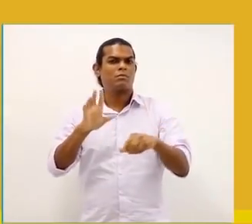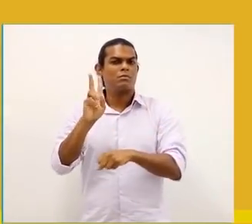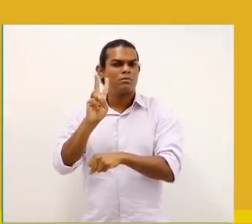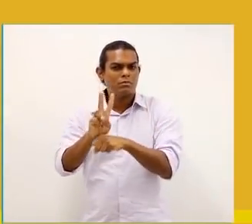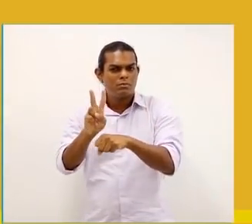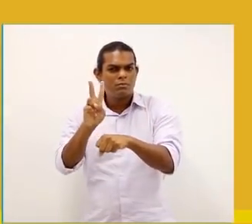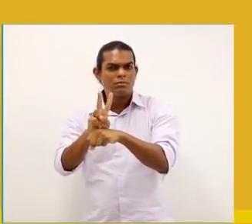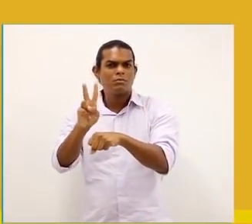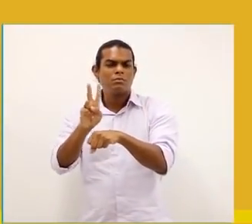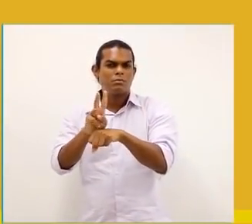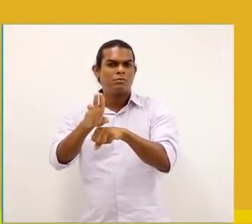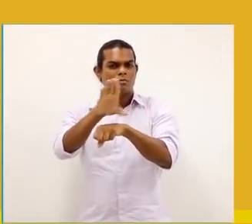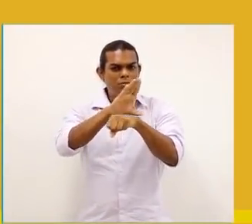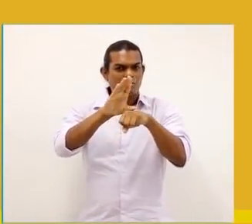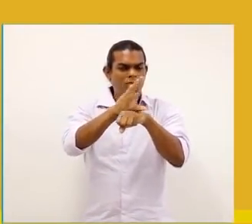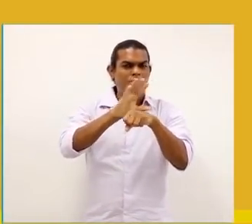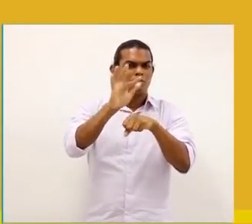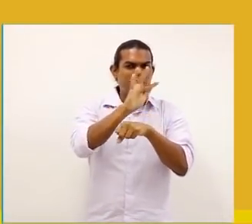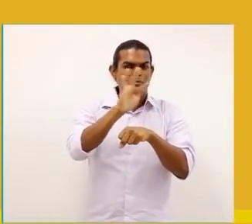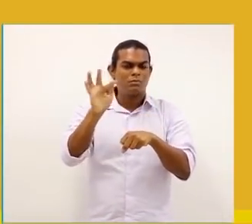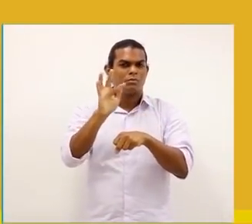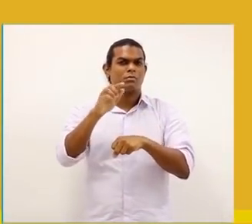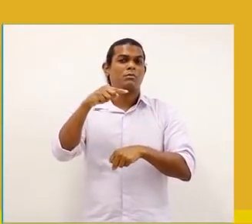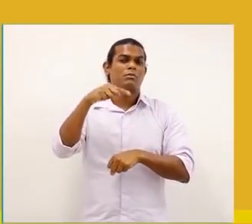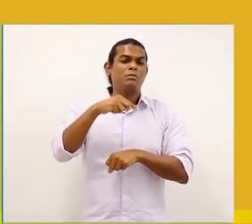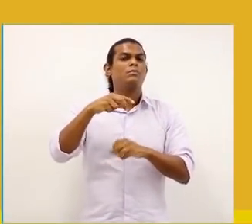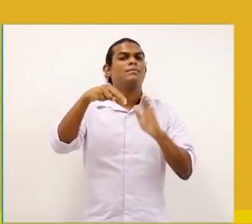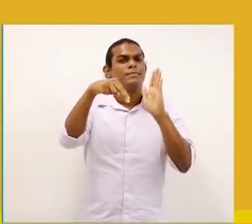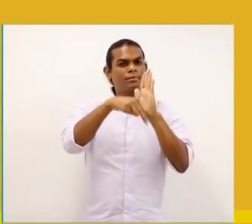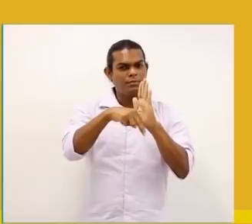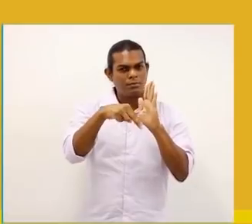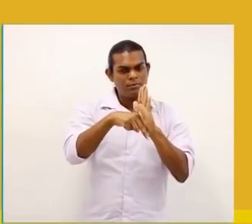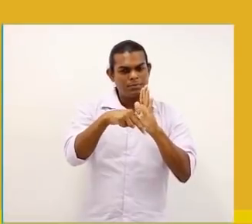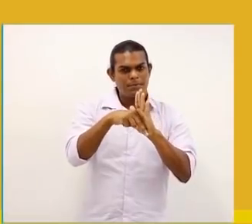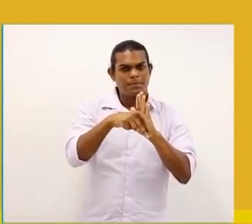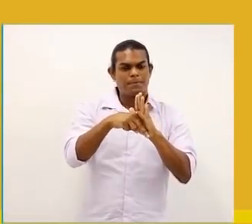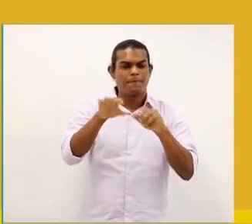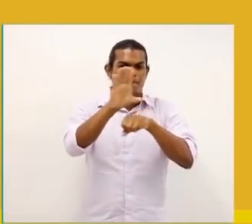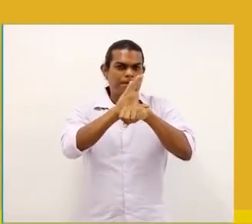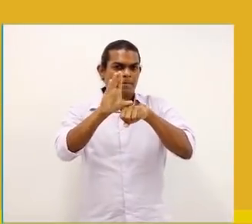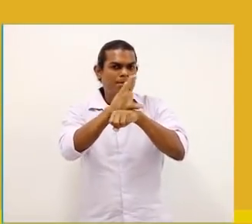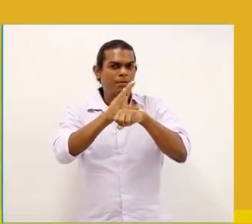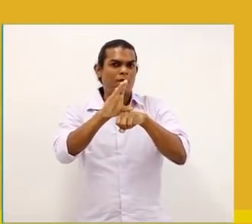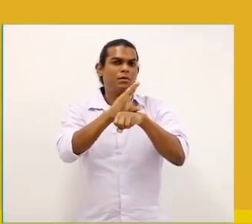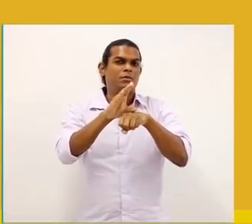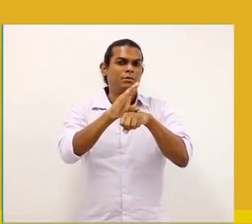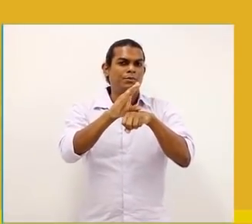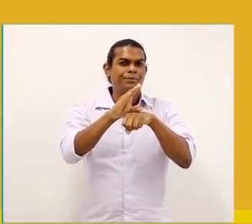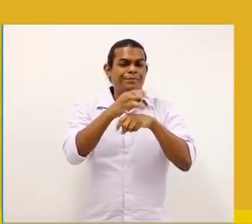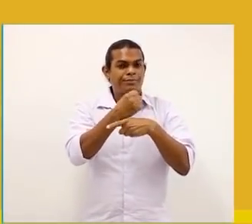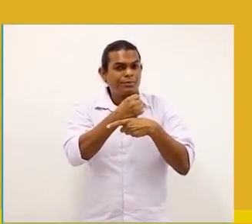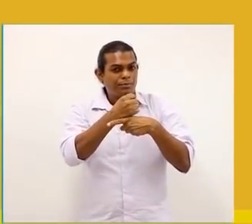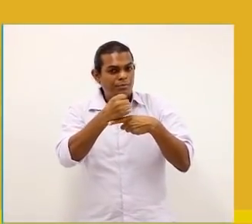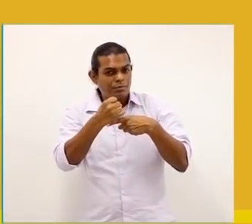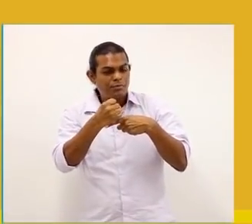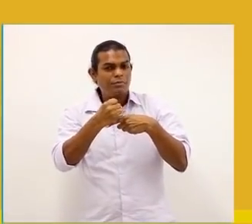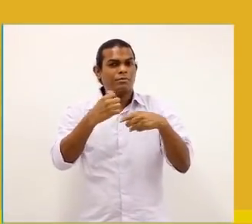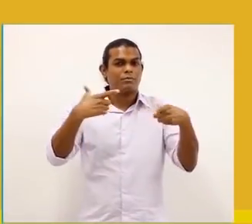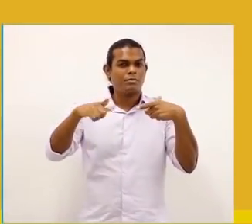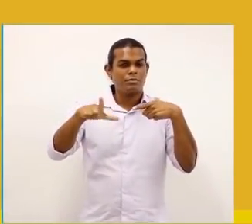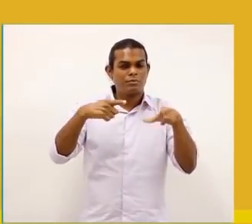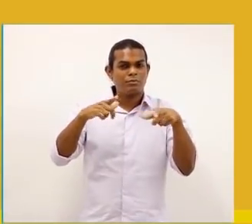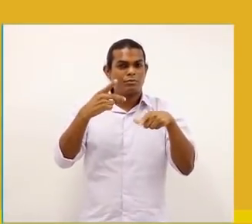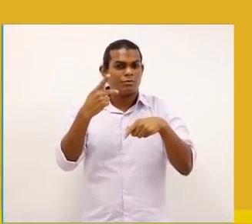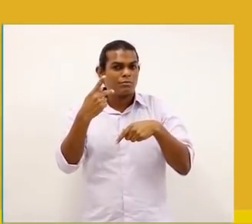uma proteção da Constituição Federal. Então, esta é a norma constitucional que garante ao trabalhador a